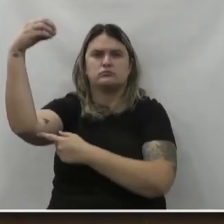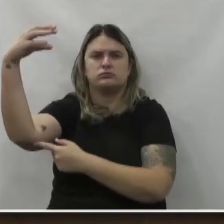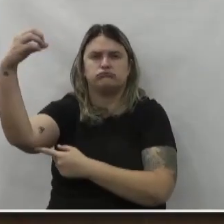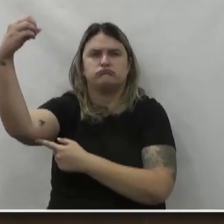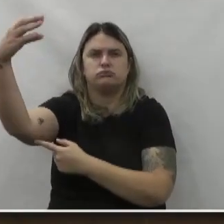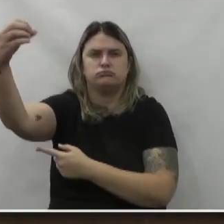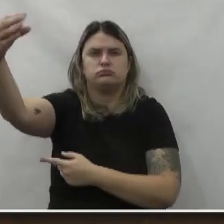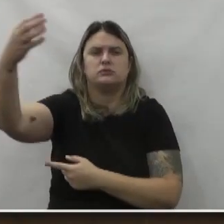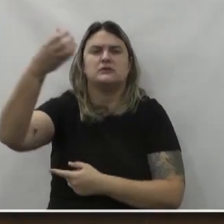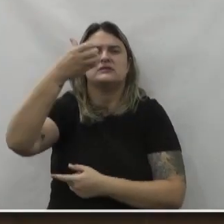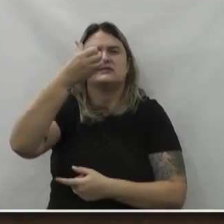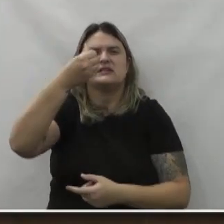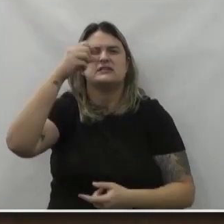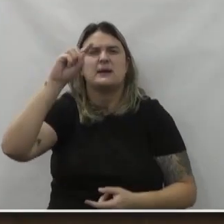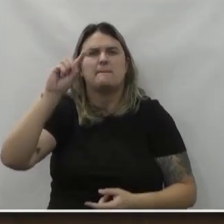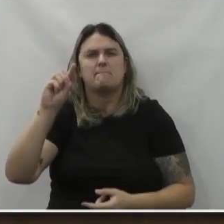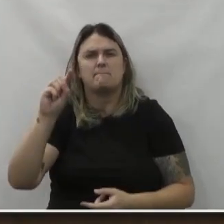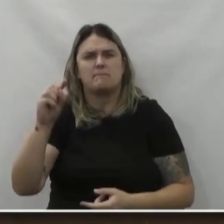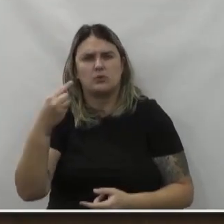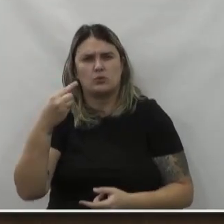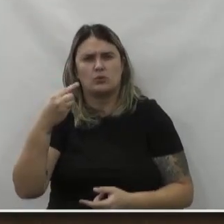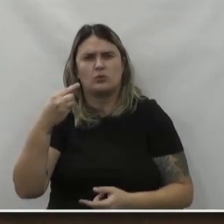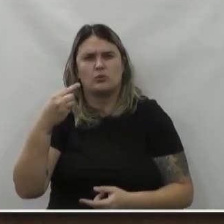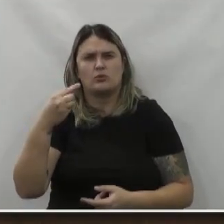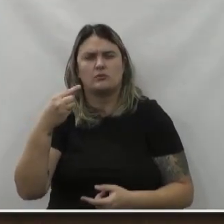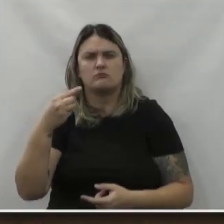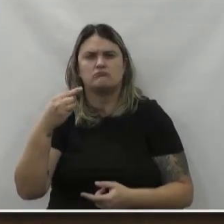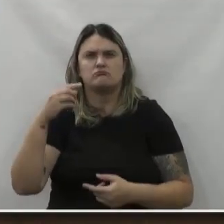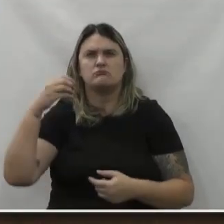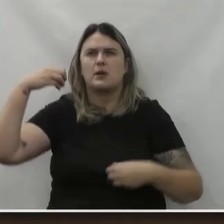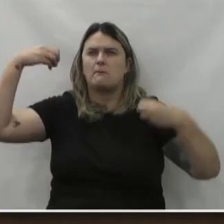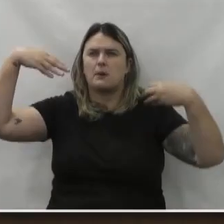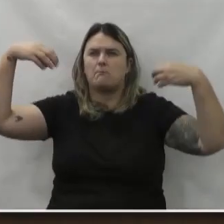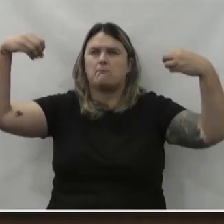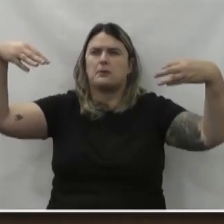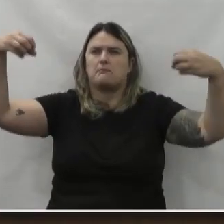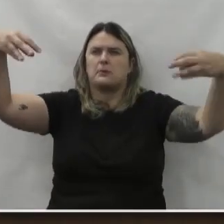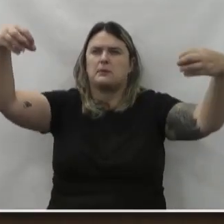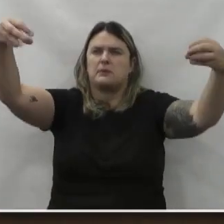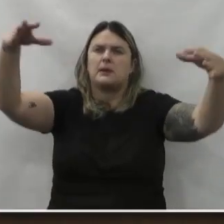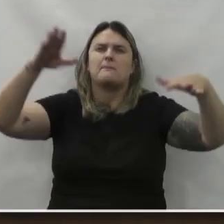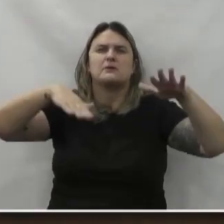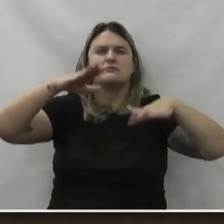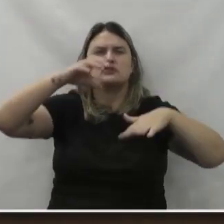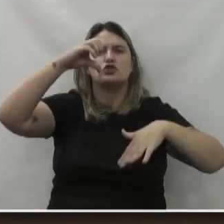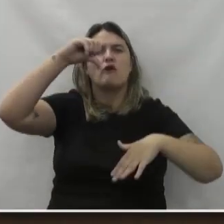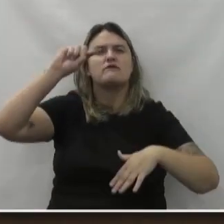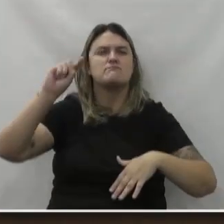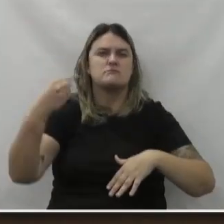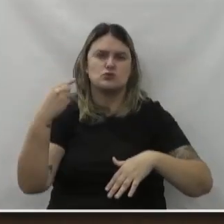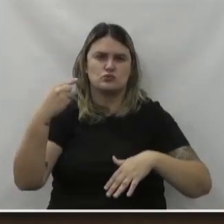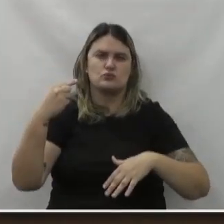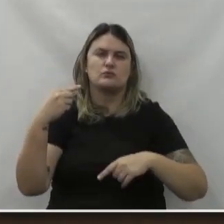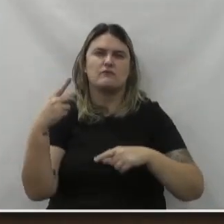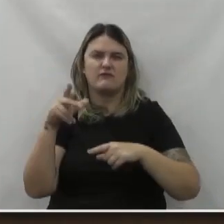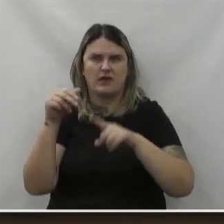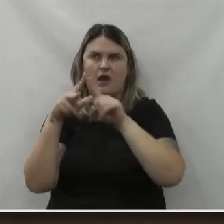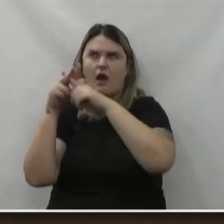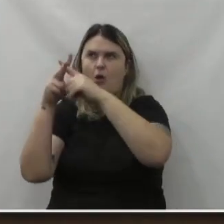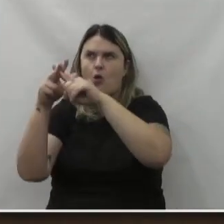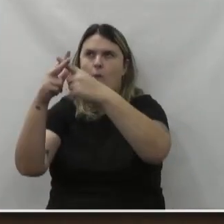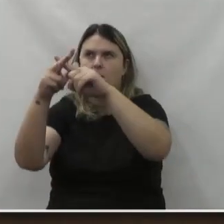são 6.800 braços. Pode chegar até 9.000 braços, porque alguns estão em